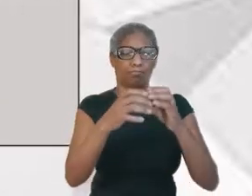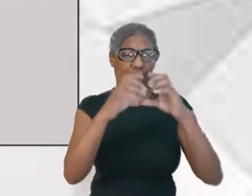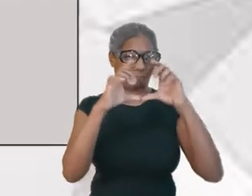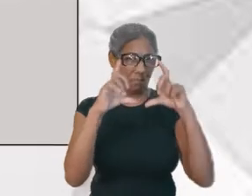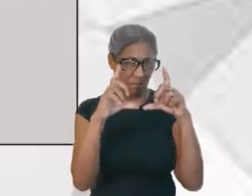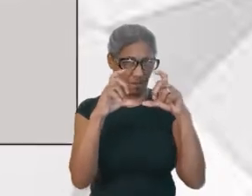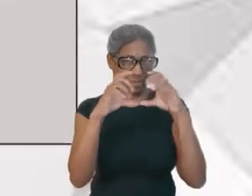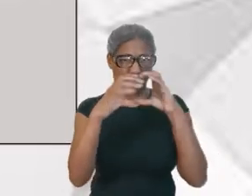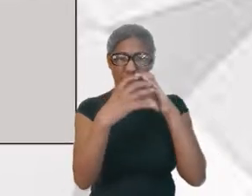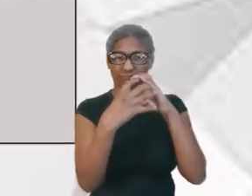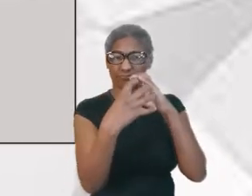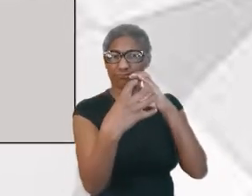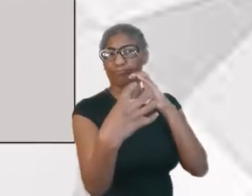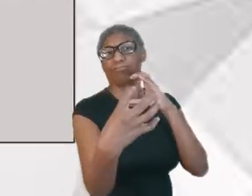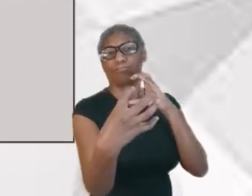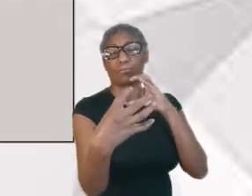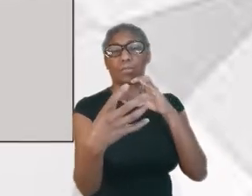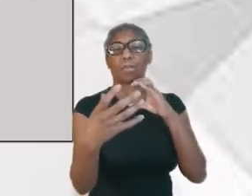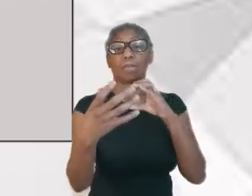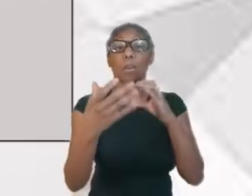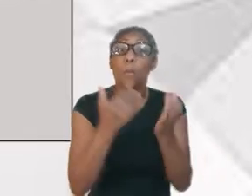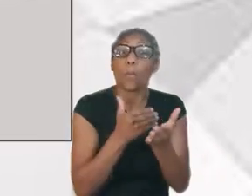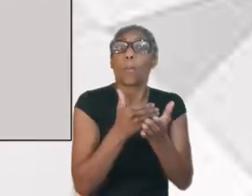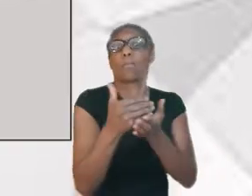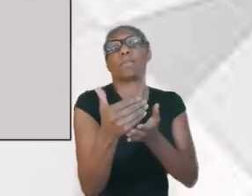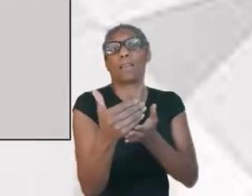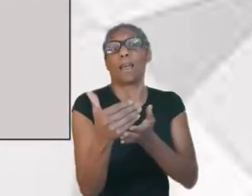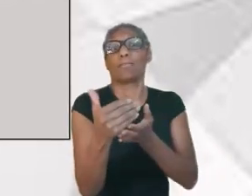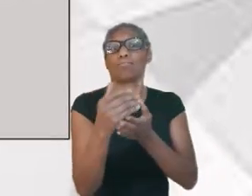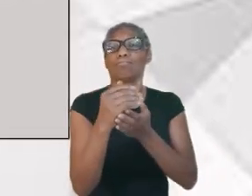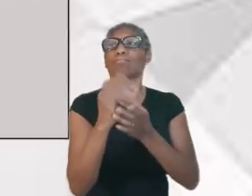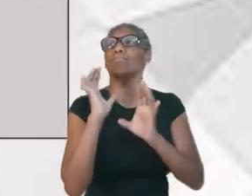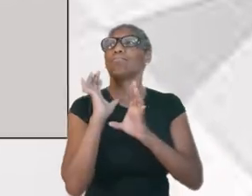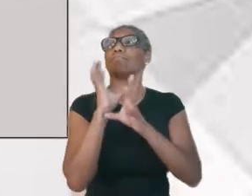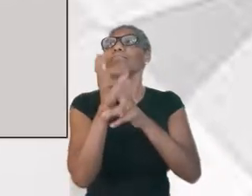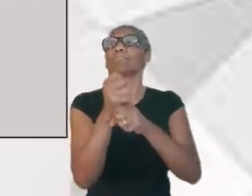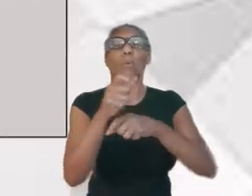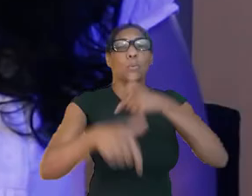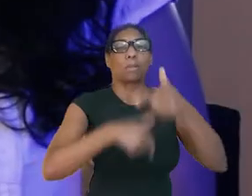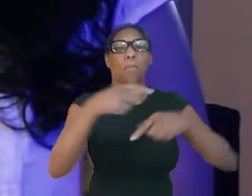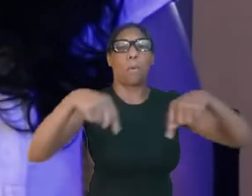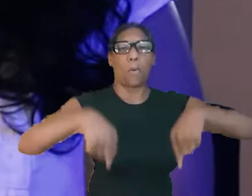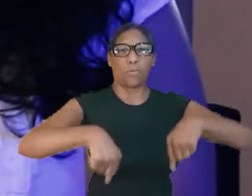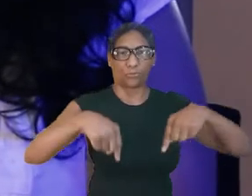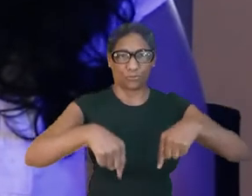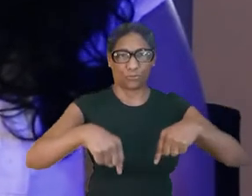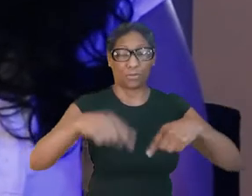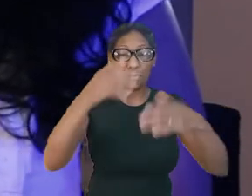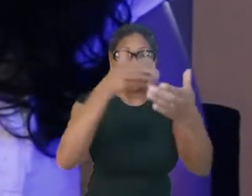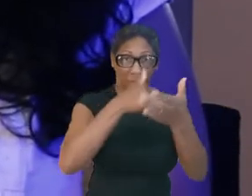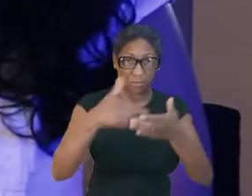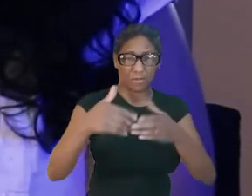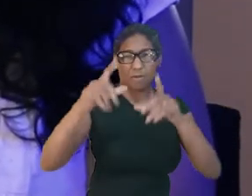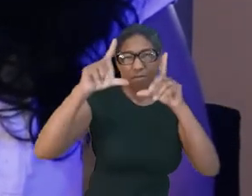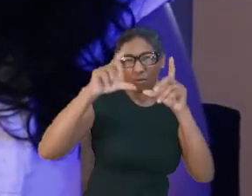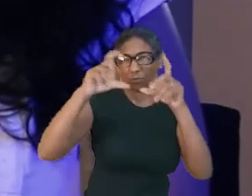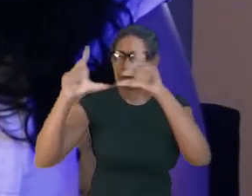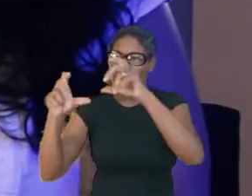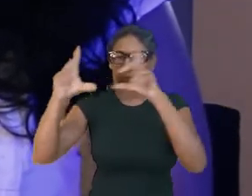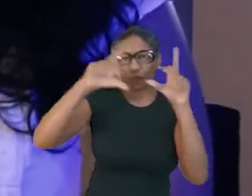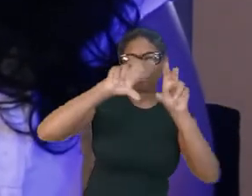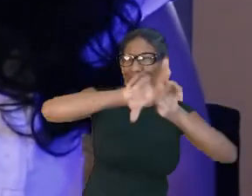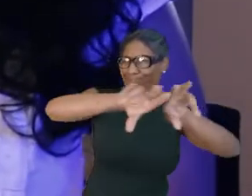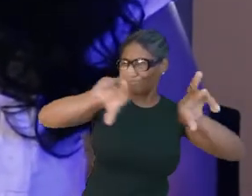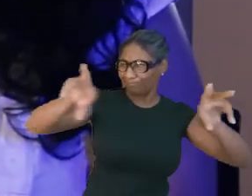cambiável, e foi onde iniciou o processo que culminou no trabalho que eu desenvolvo hoje. No início, eu fotografei diversas